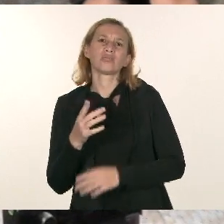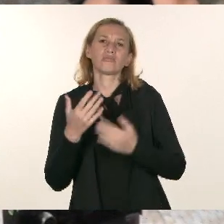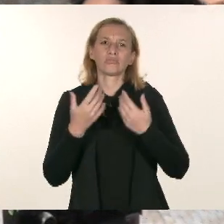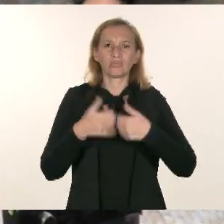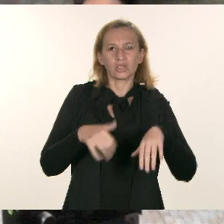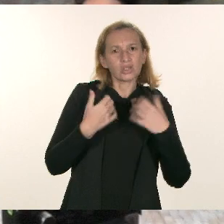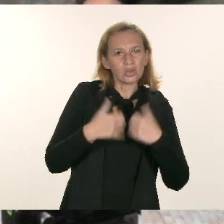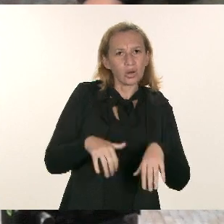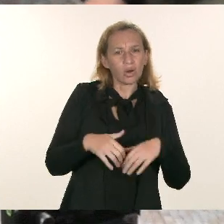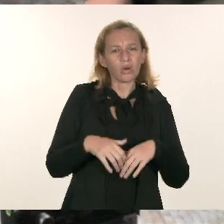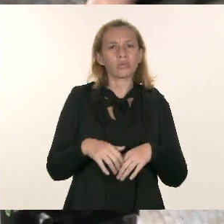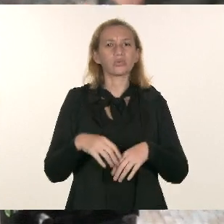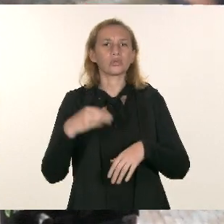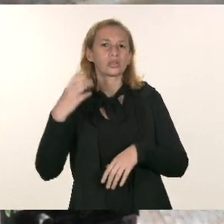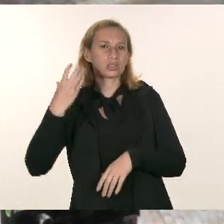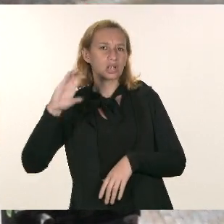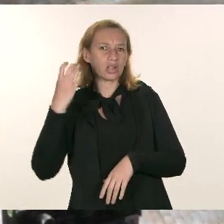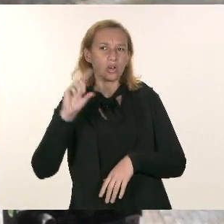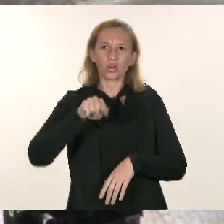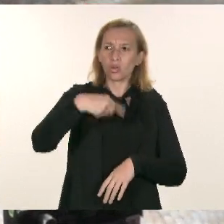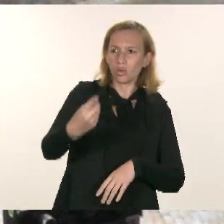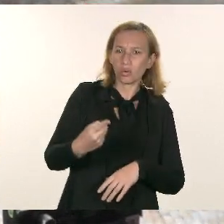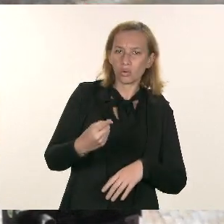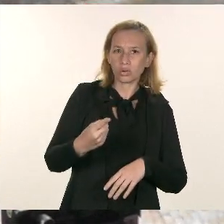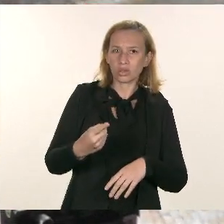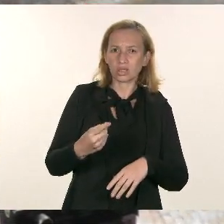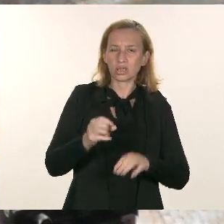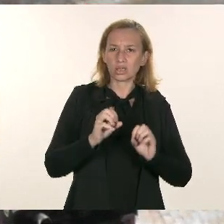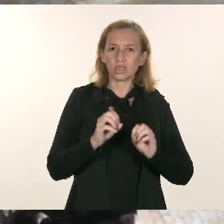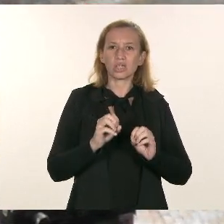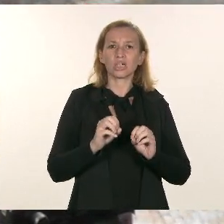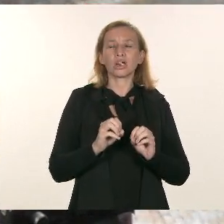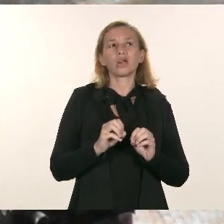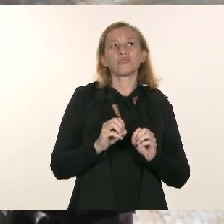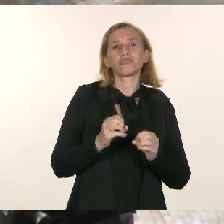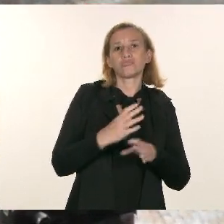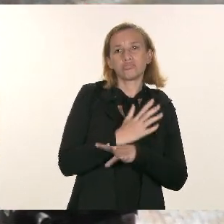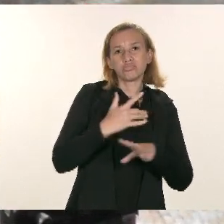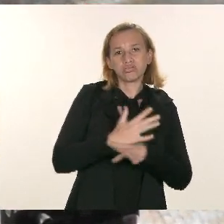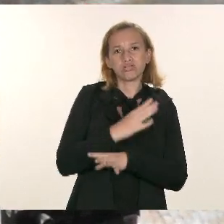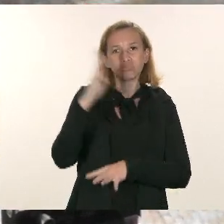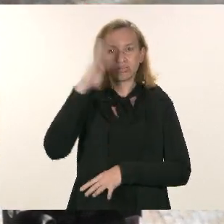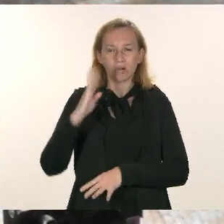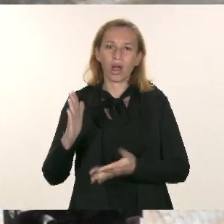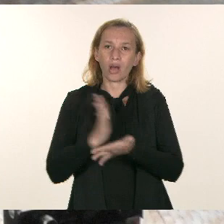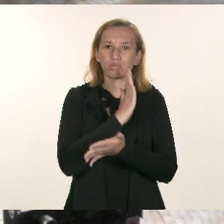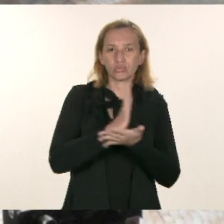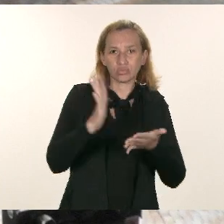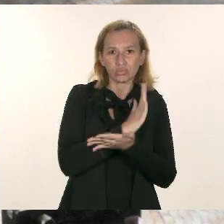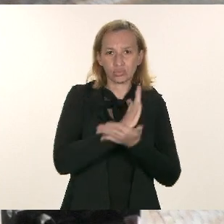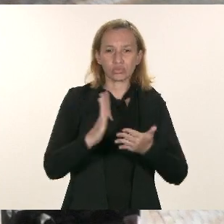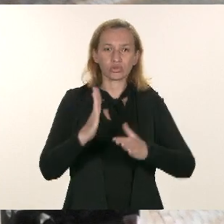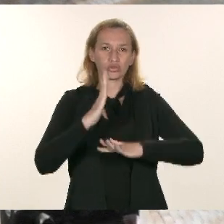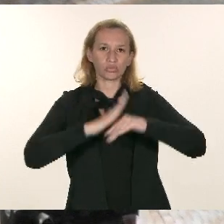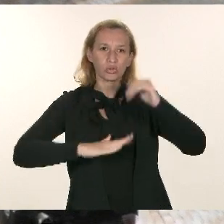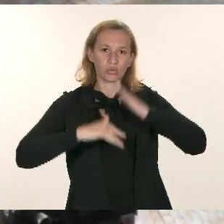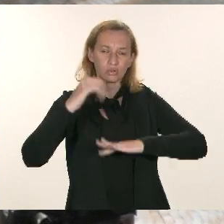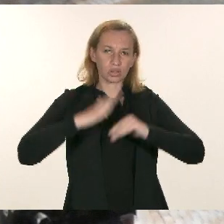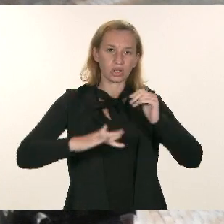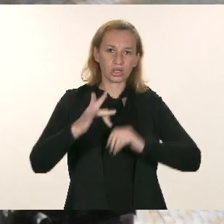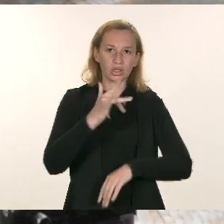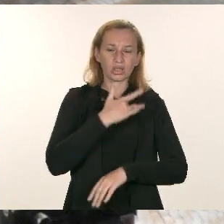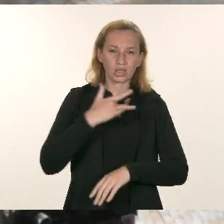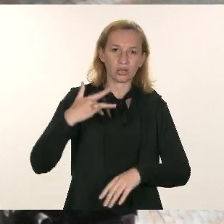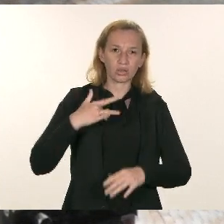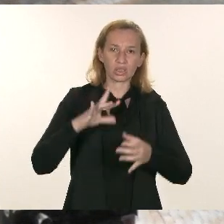Brasil, com alguns profissionais de saúde que deixaram de fazer a aplicação da